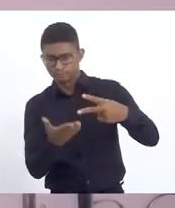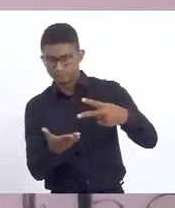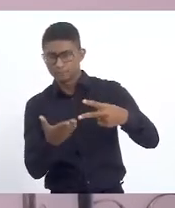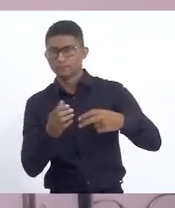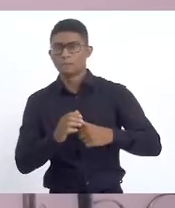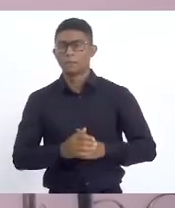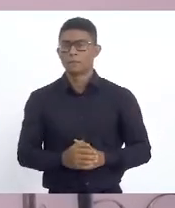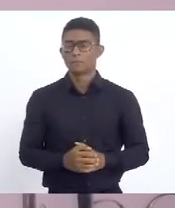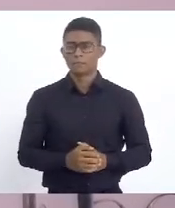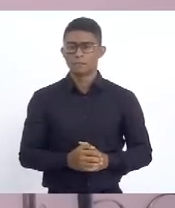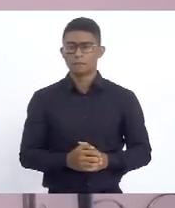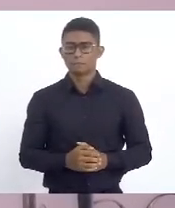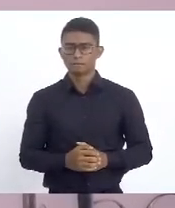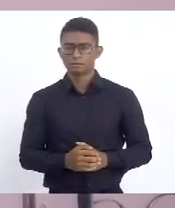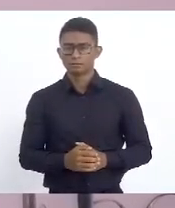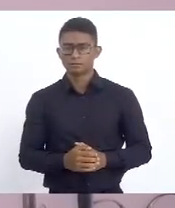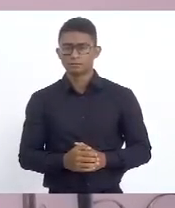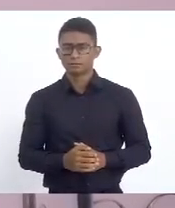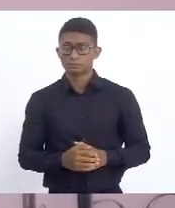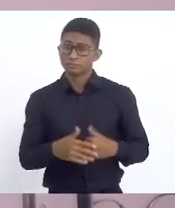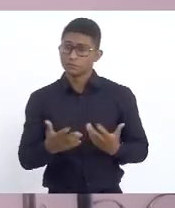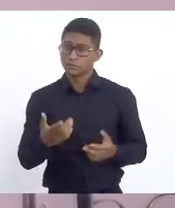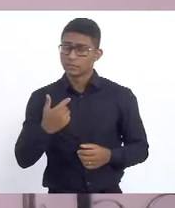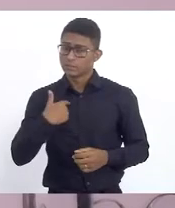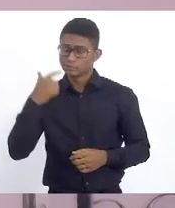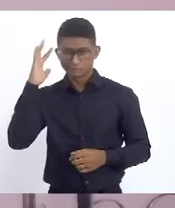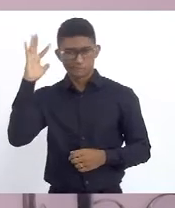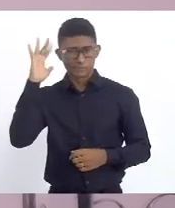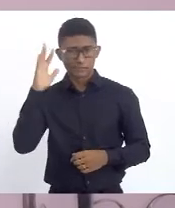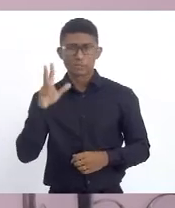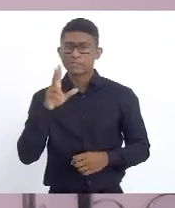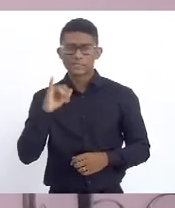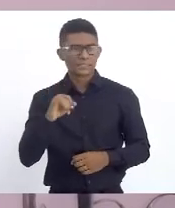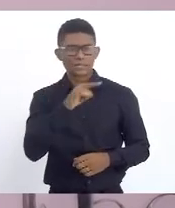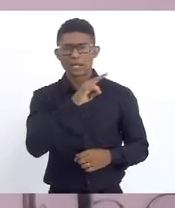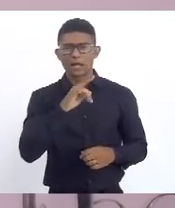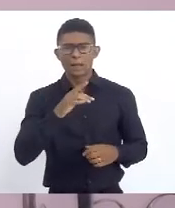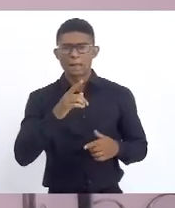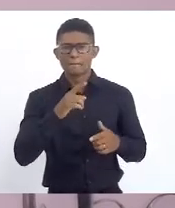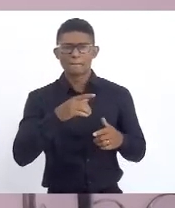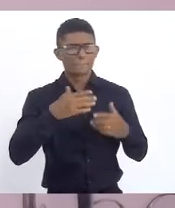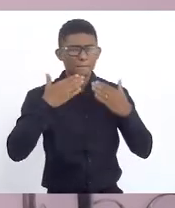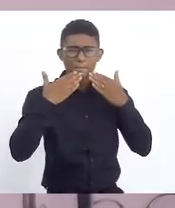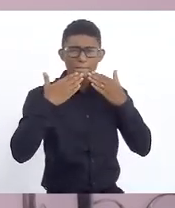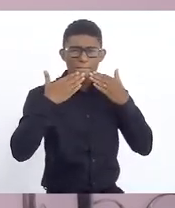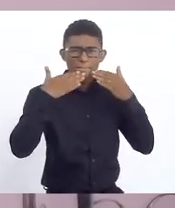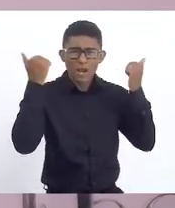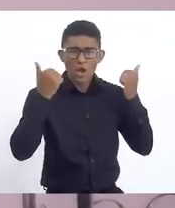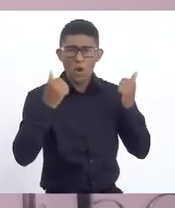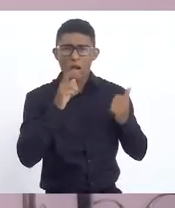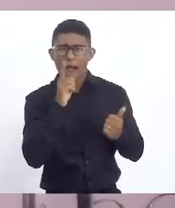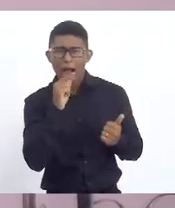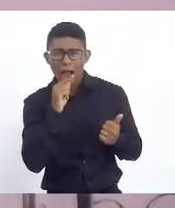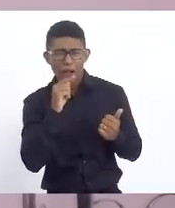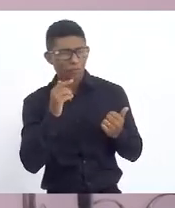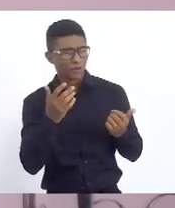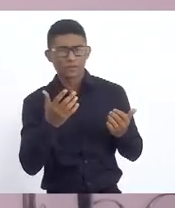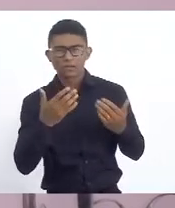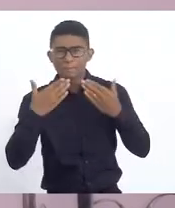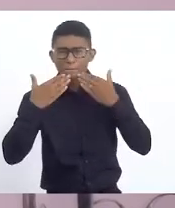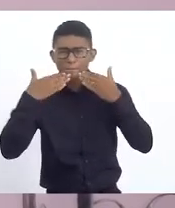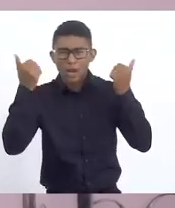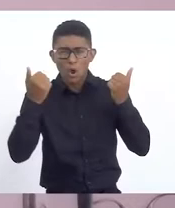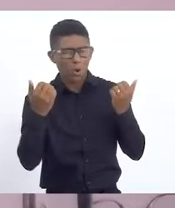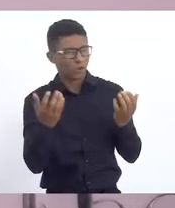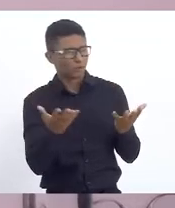Verifico que, se não tiver uma solução de melhoria da qualidade da água do Guandu,